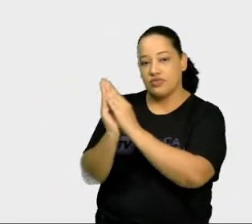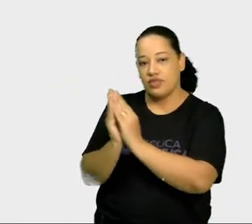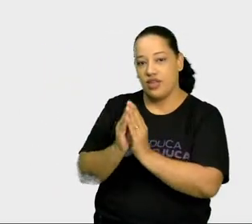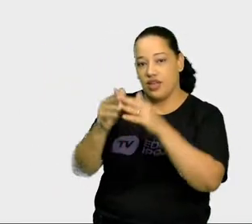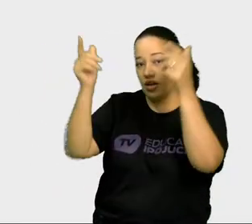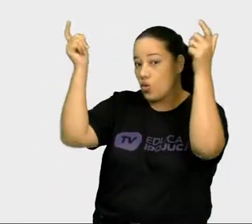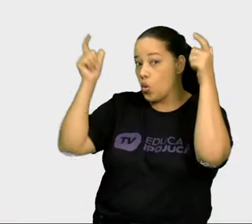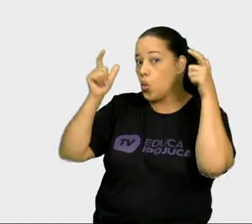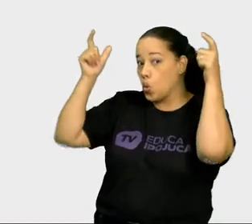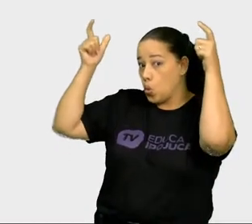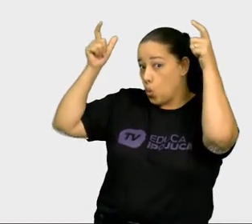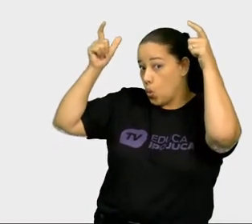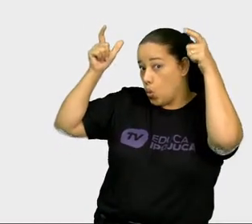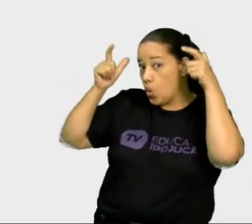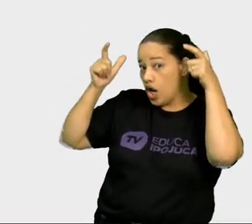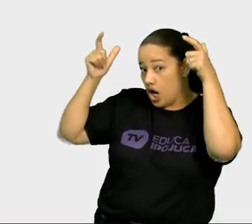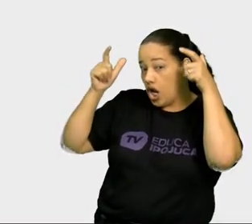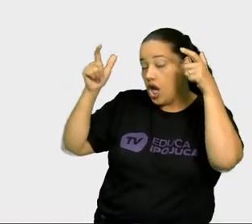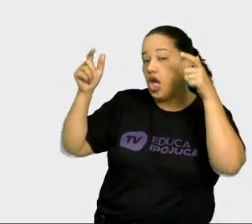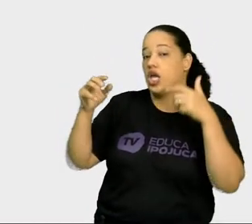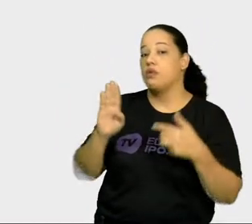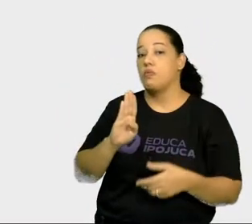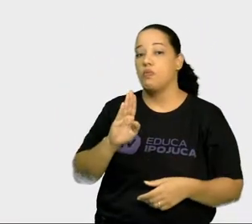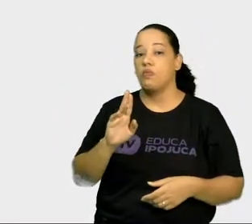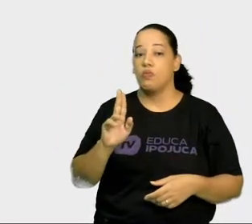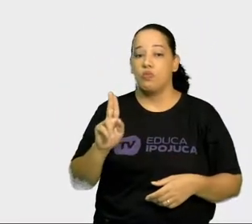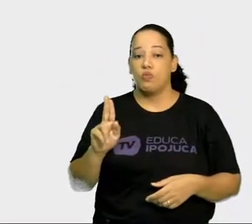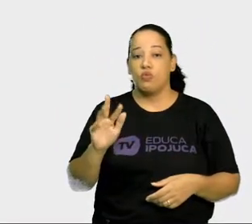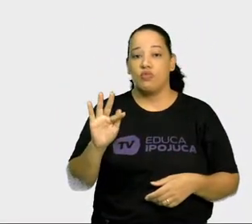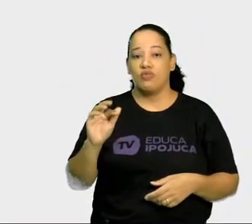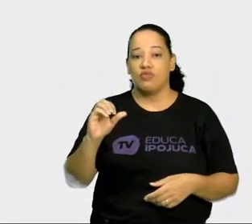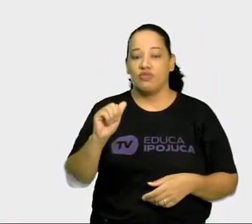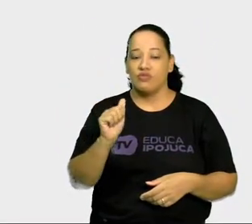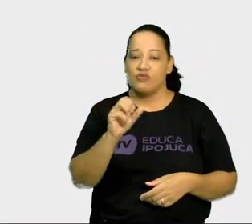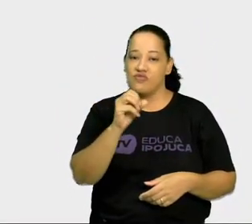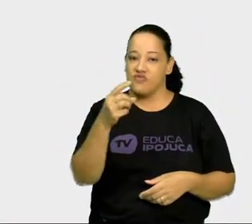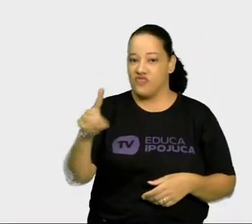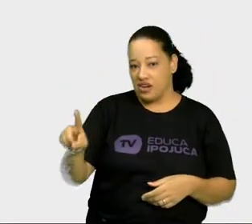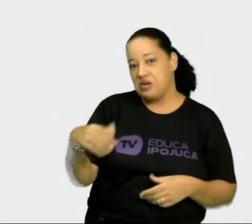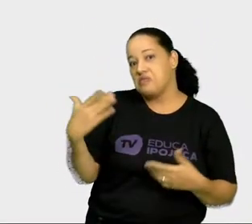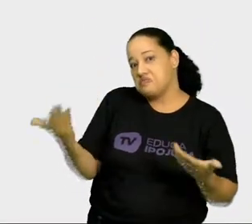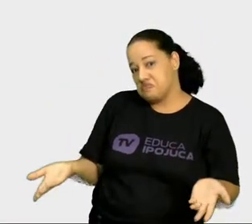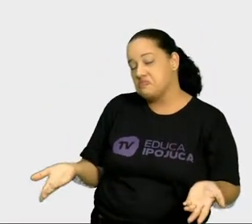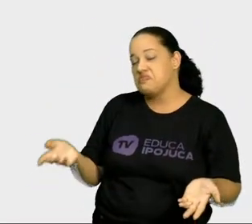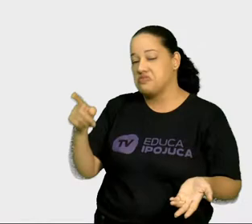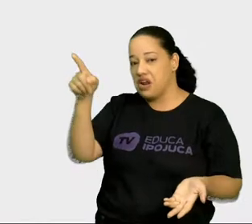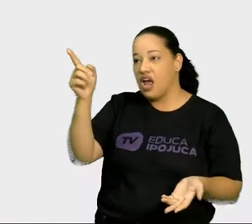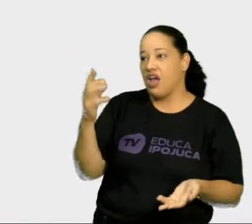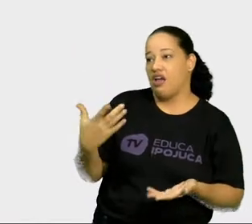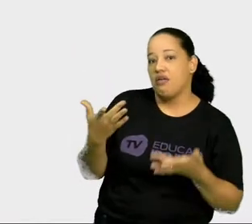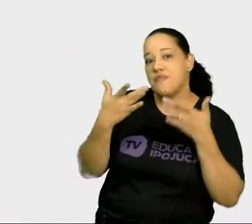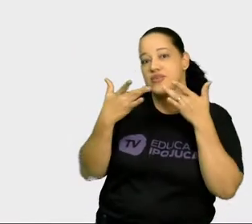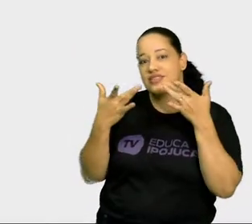e vê um bufão, né? Um bobo da corte, em alguma